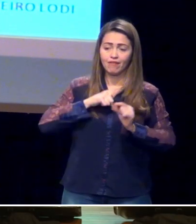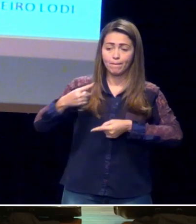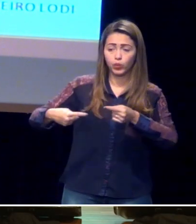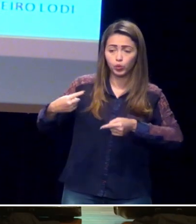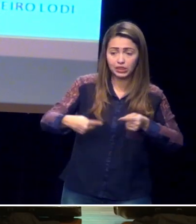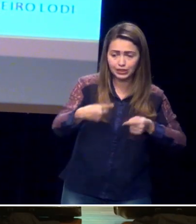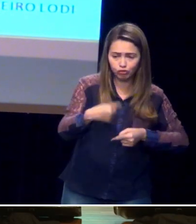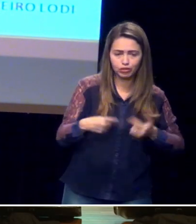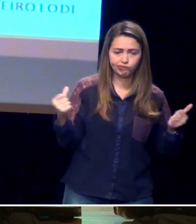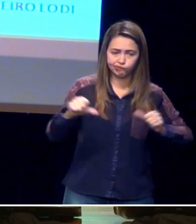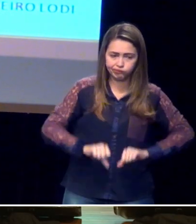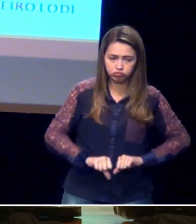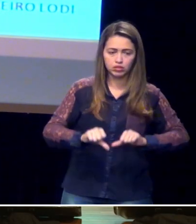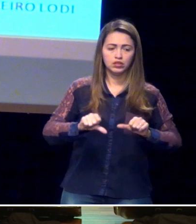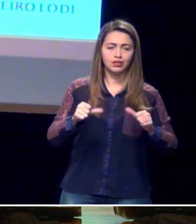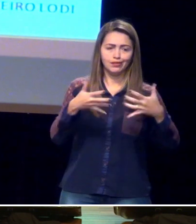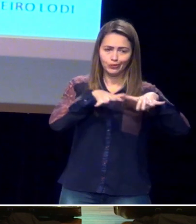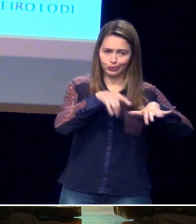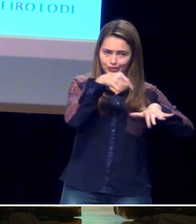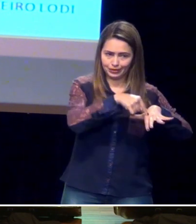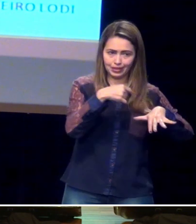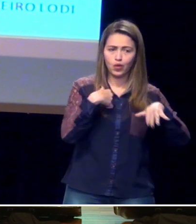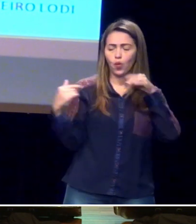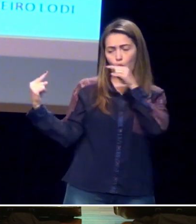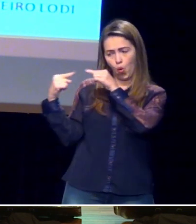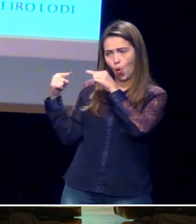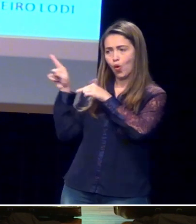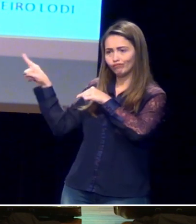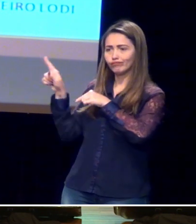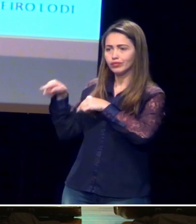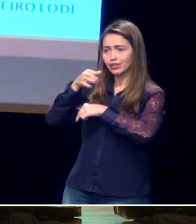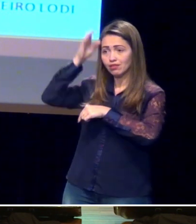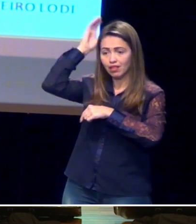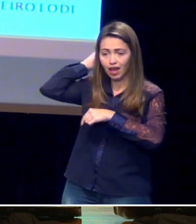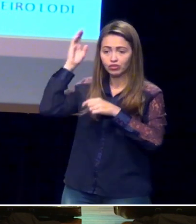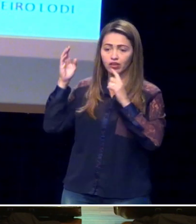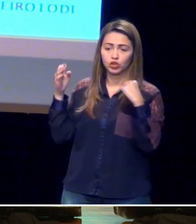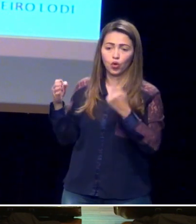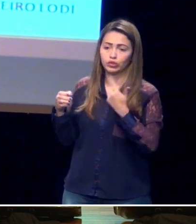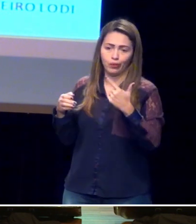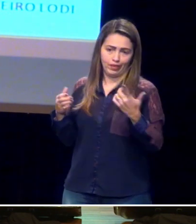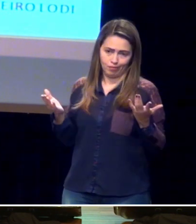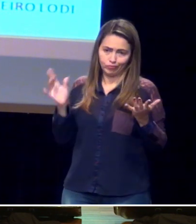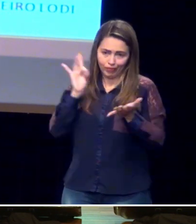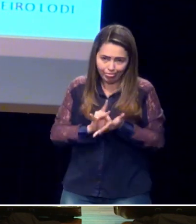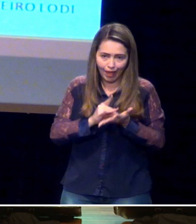política perversa, inclusiva, e eu concordo com a Celeste, né, que a gente não tem